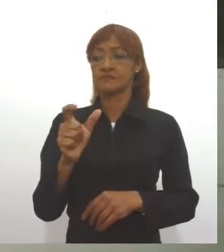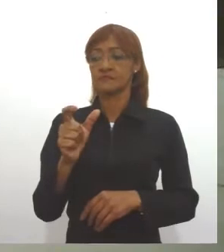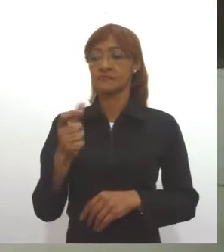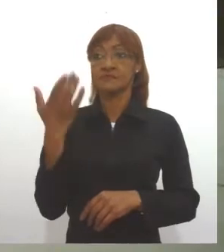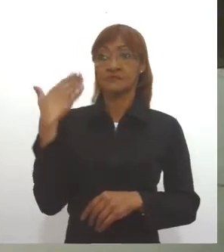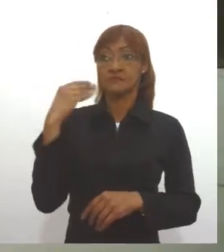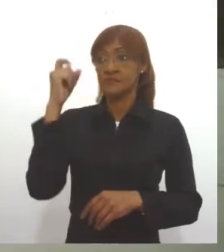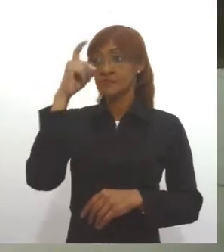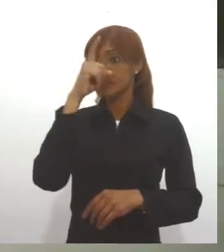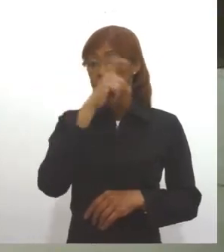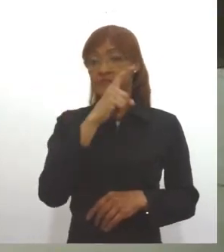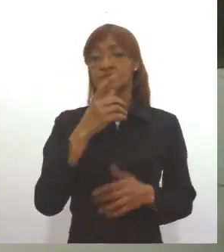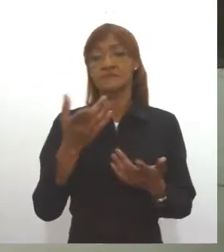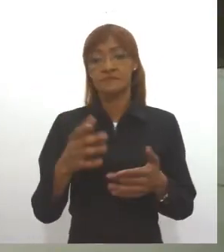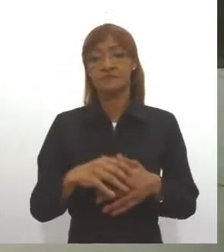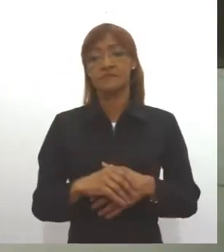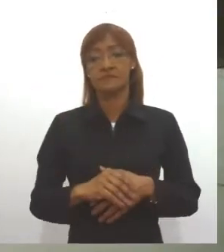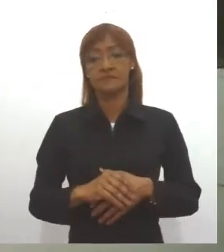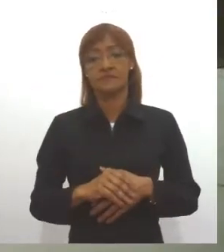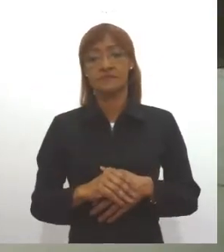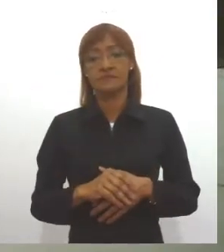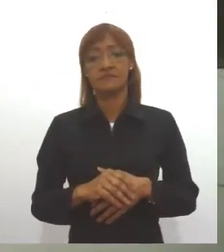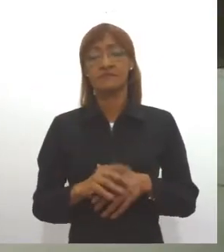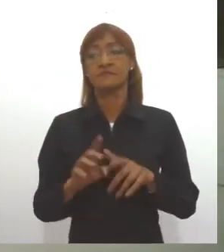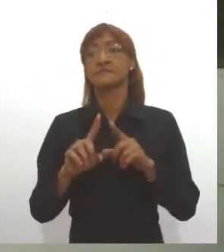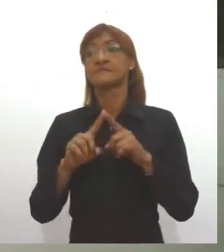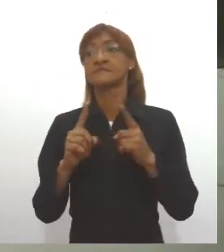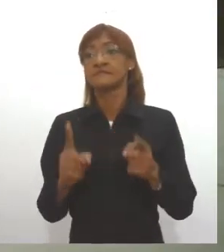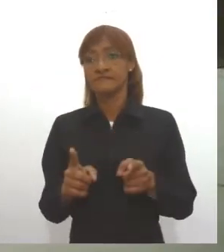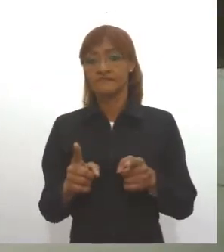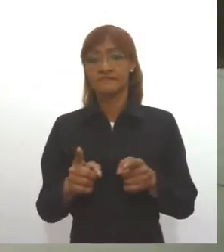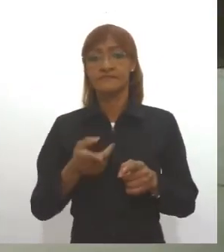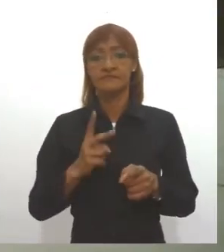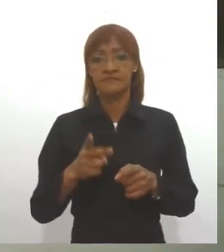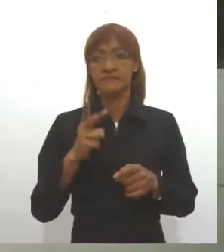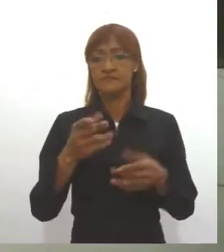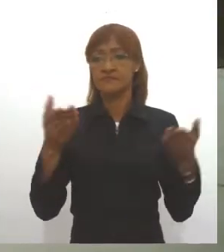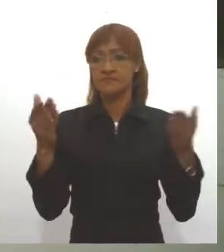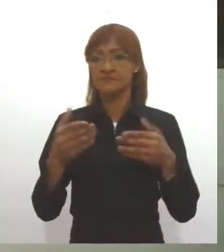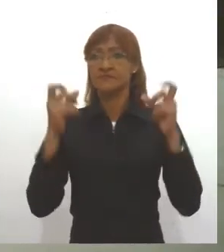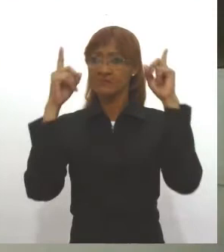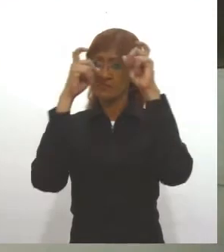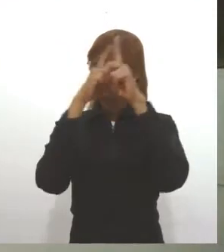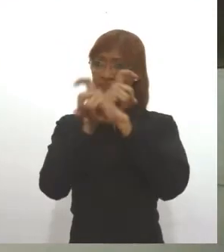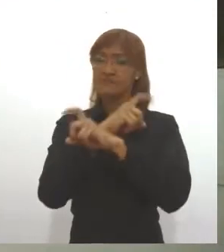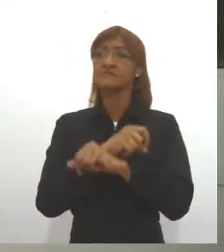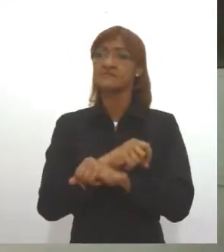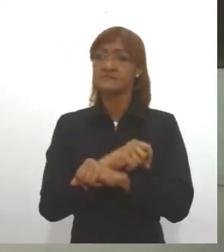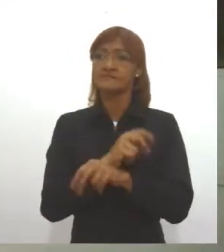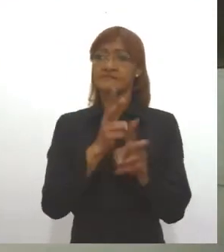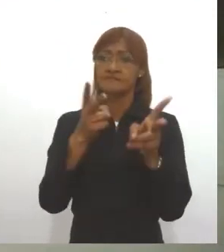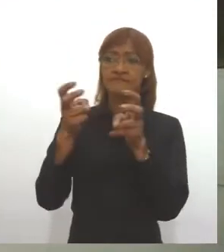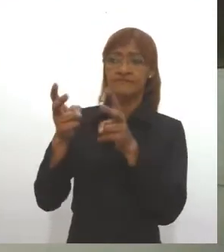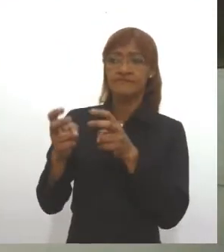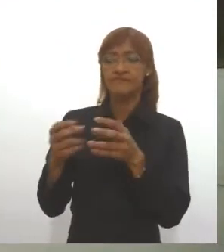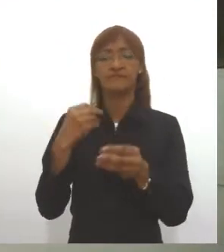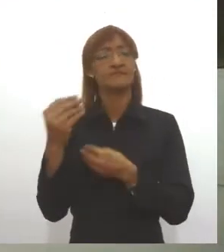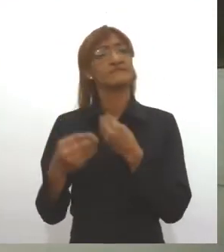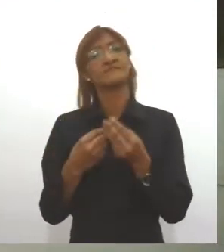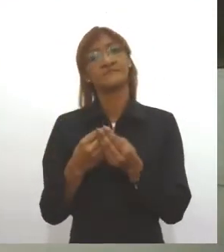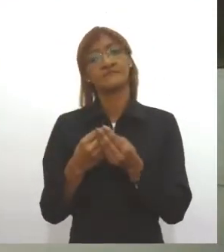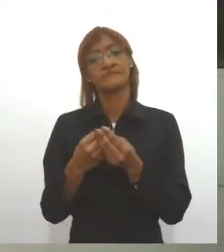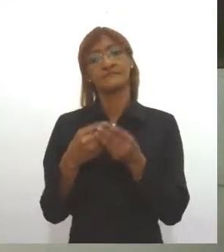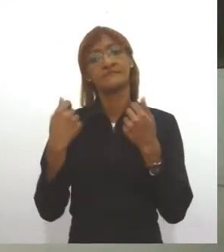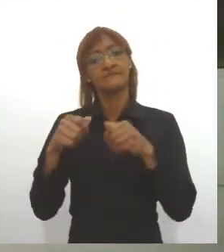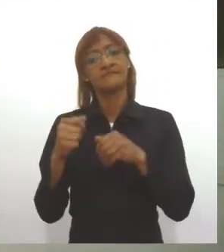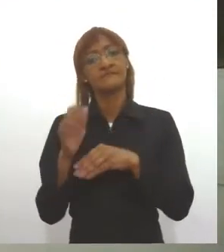complicado a gente estar tratando sobre esses assuntos. Mas ainda é um tema que enfrenta muita dificuldade na identificação de sinais, na oferta e busca por ajuda, né?